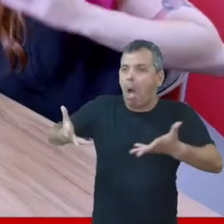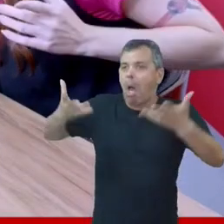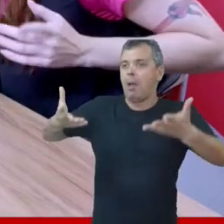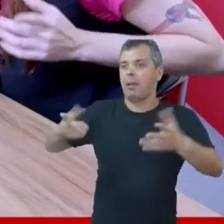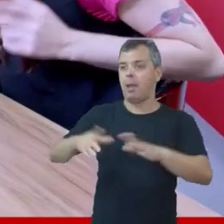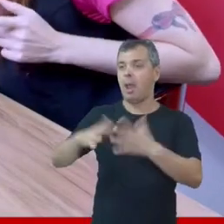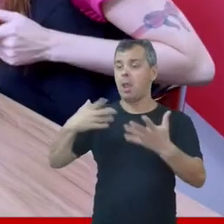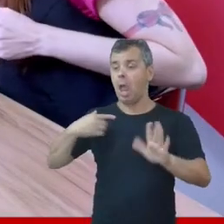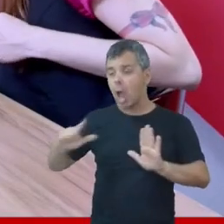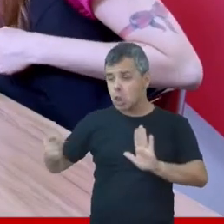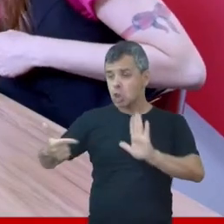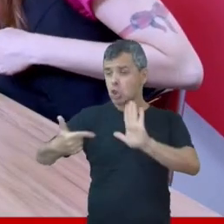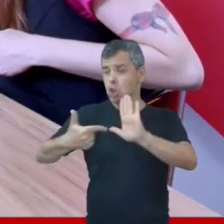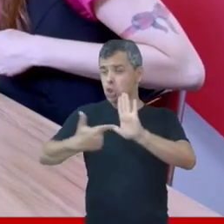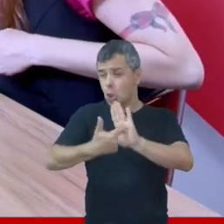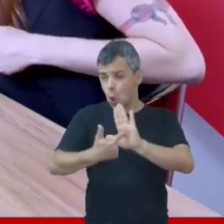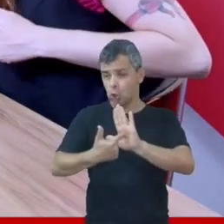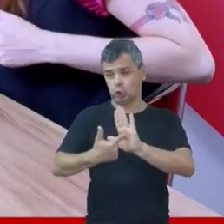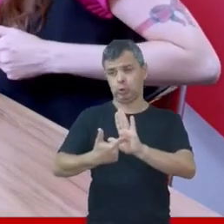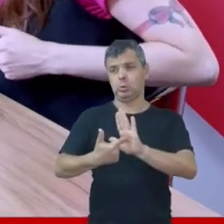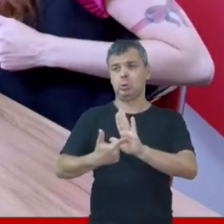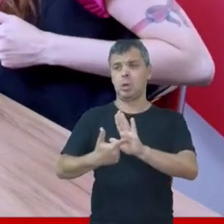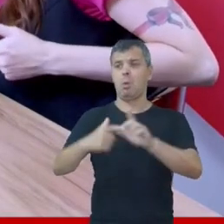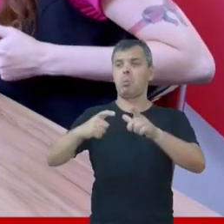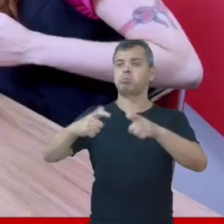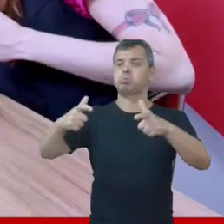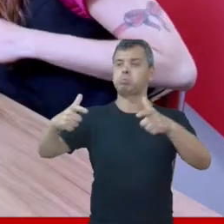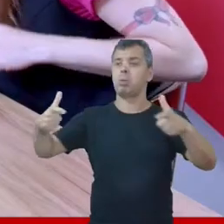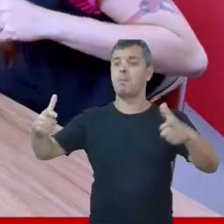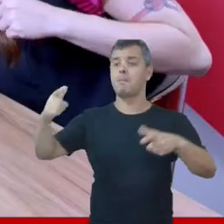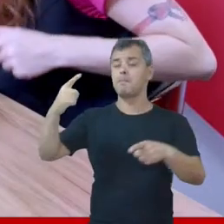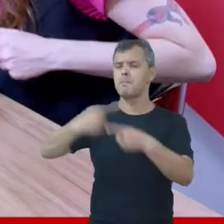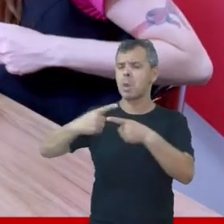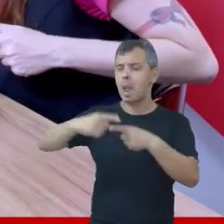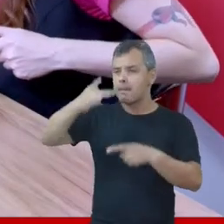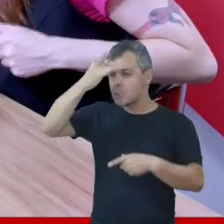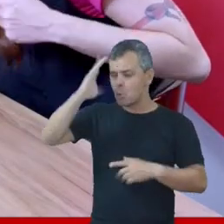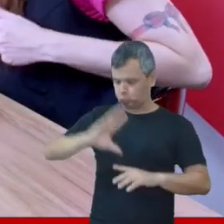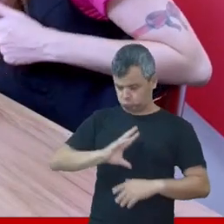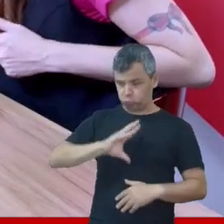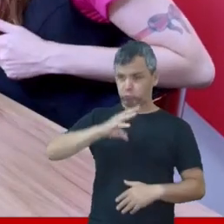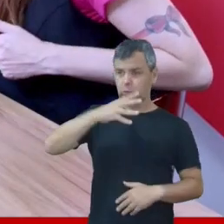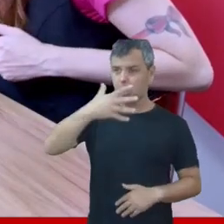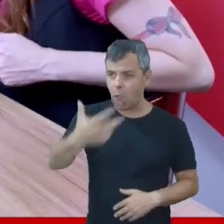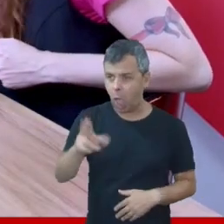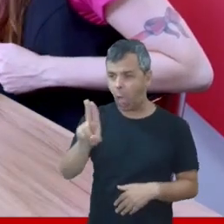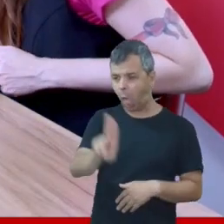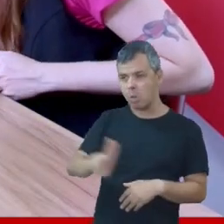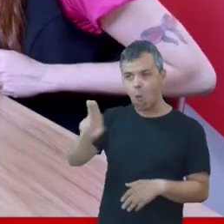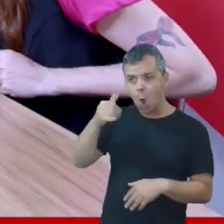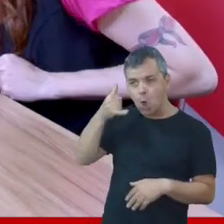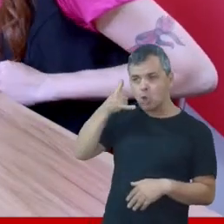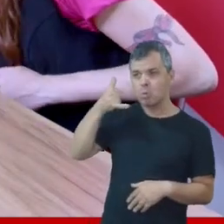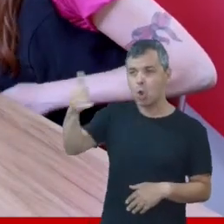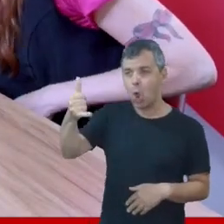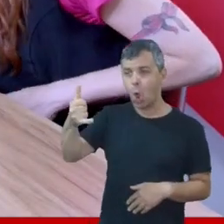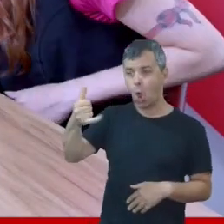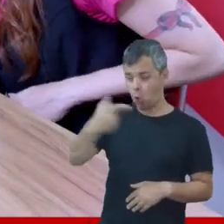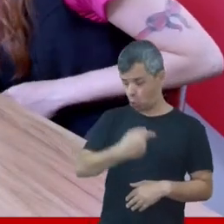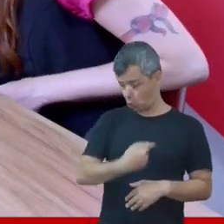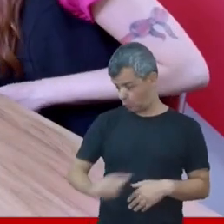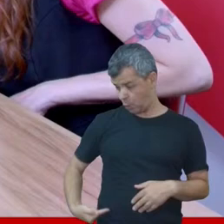Sim. E as denúncias, de modo geral, aumentaram porque as pessoas se encorajaram a usar ele, né? O como governo canal. Lula